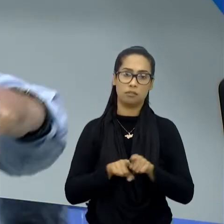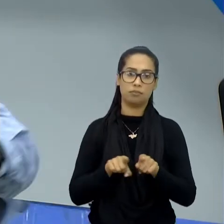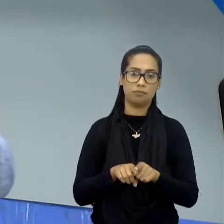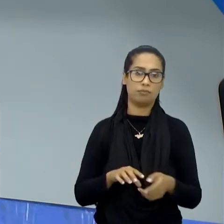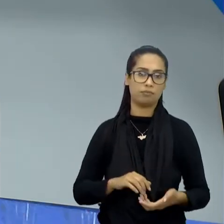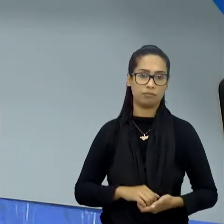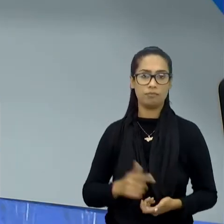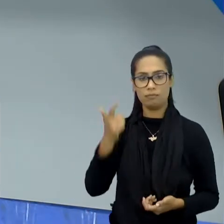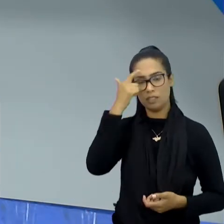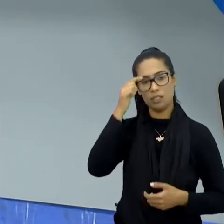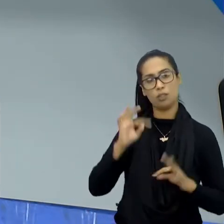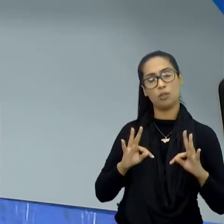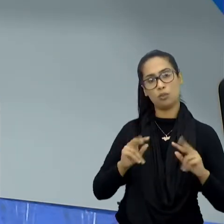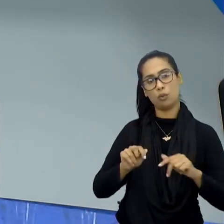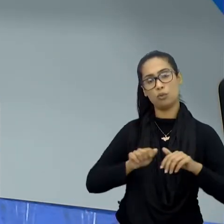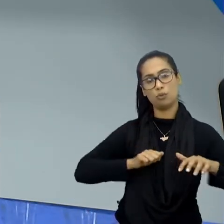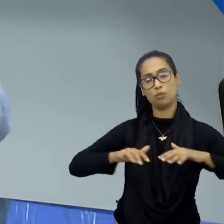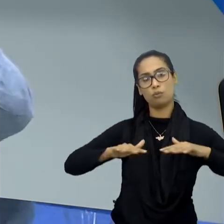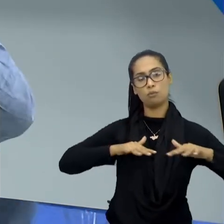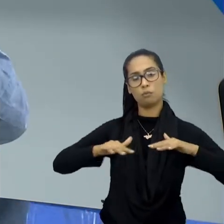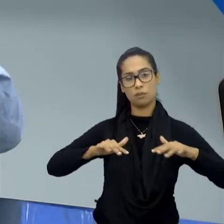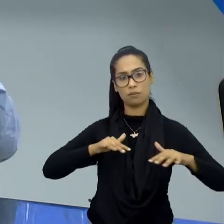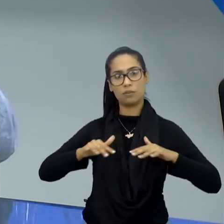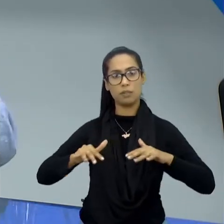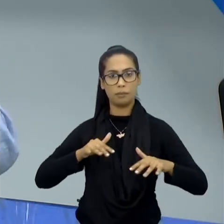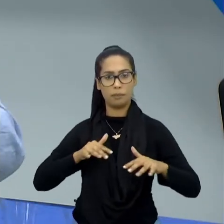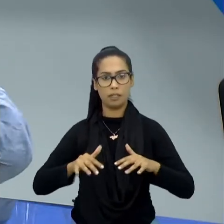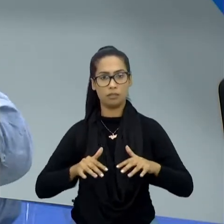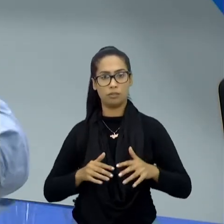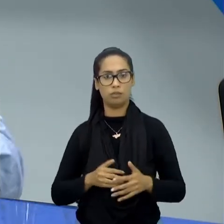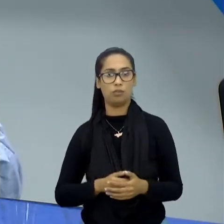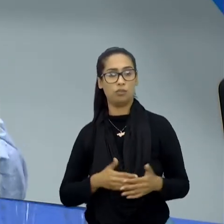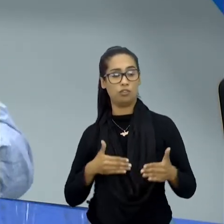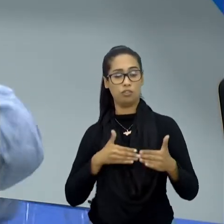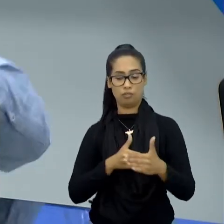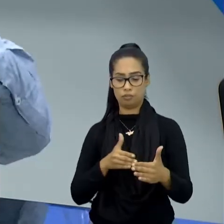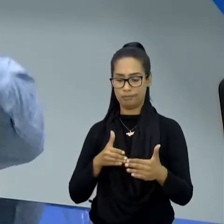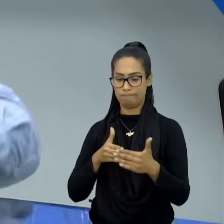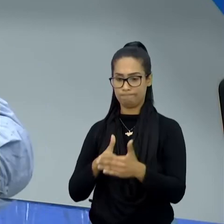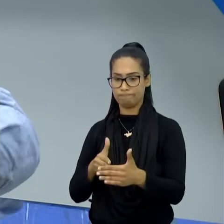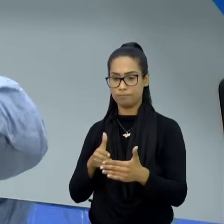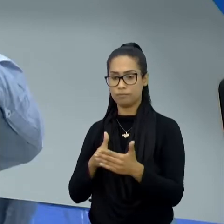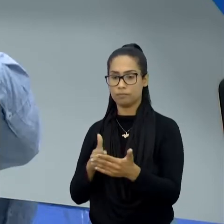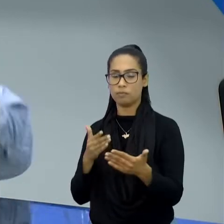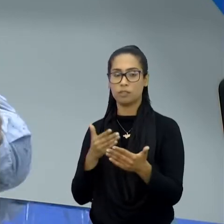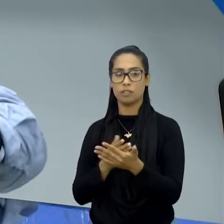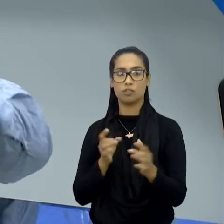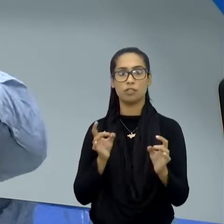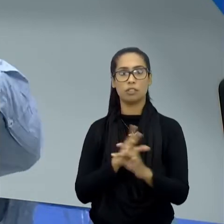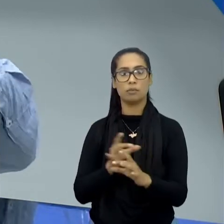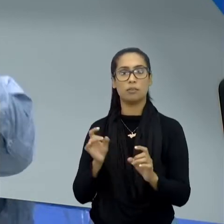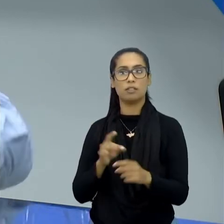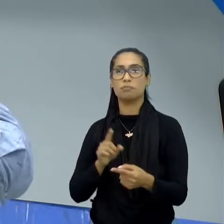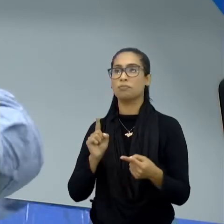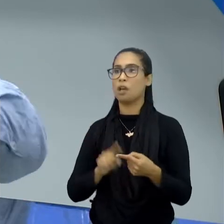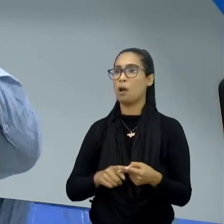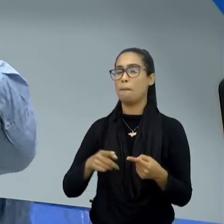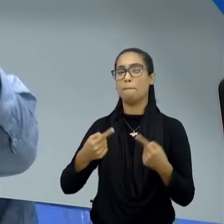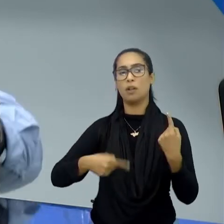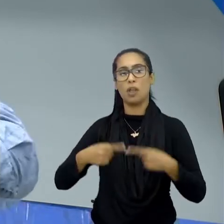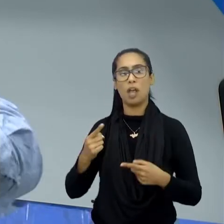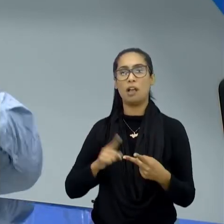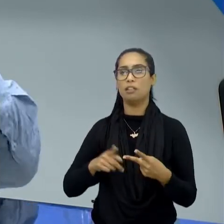todo esse movimento de ruptura, colocando aqui novas diretrizes políticas, econômicas,